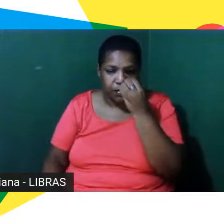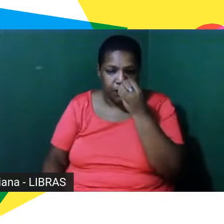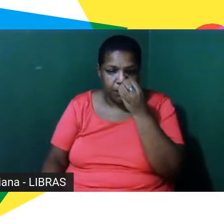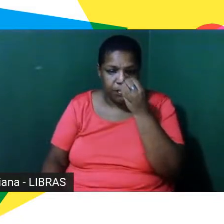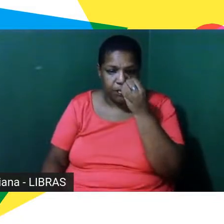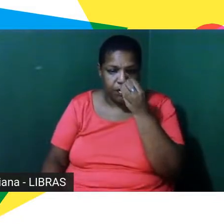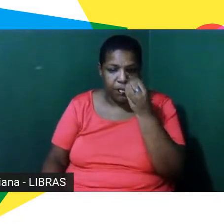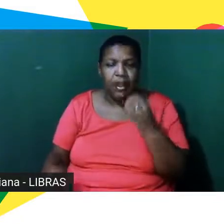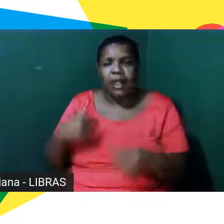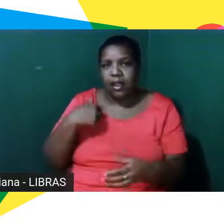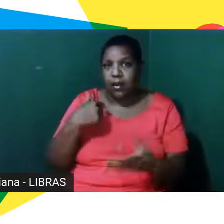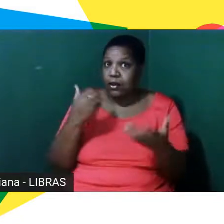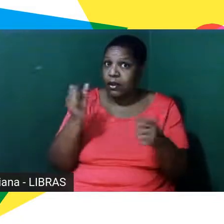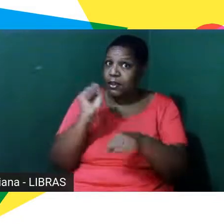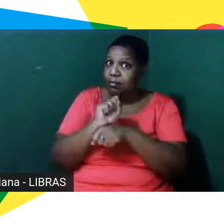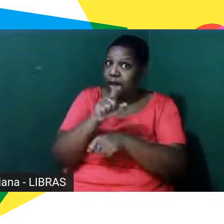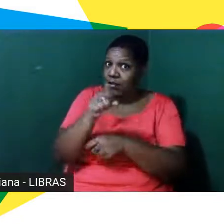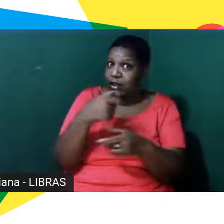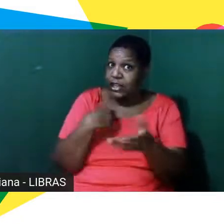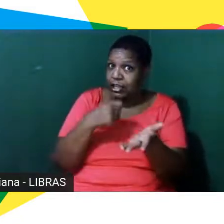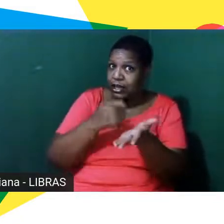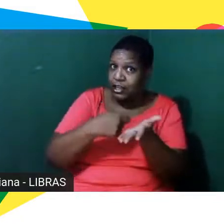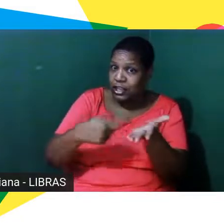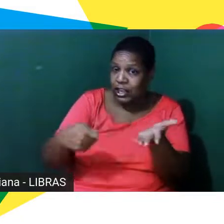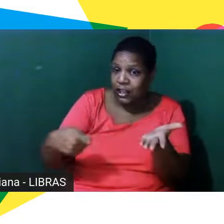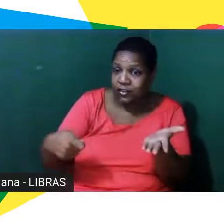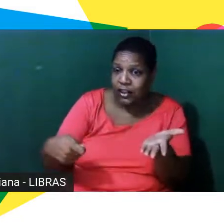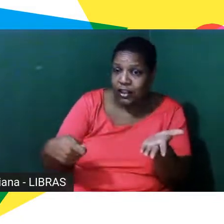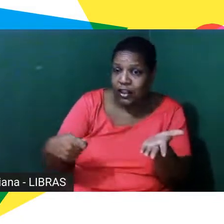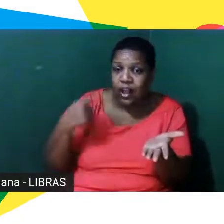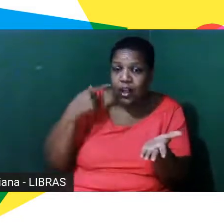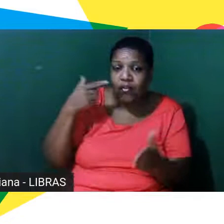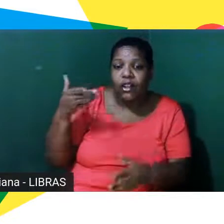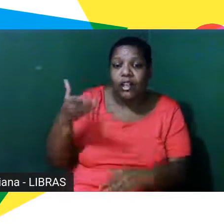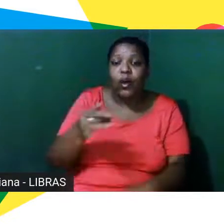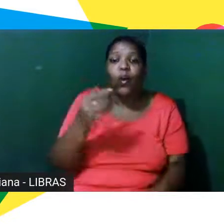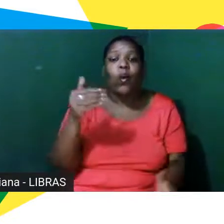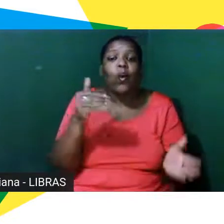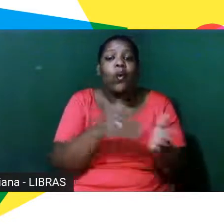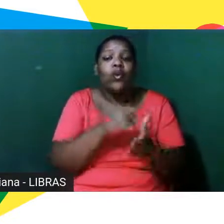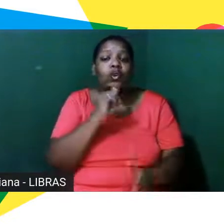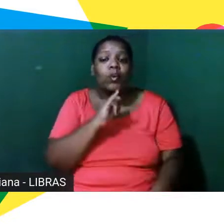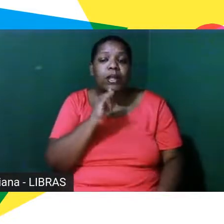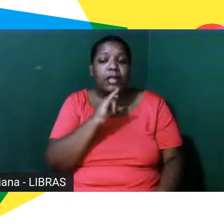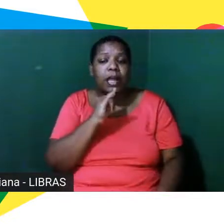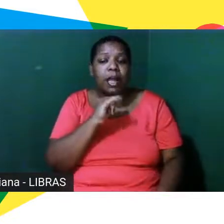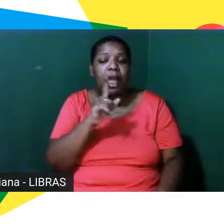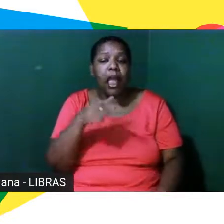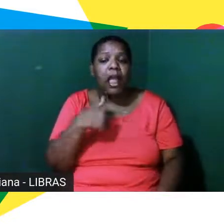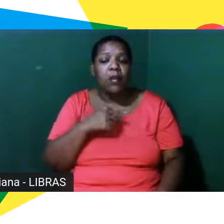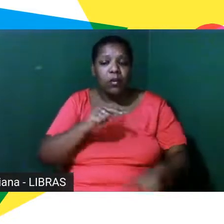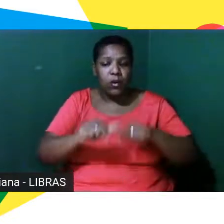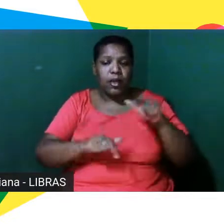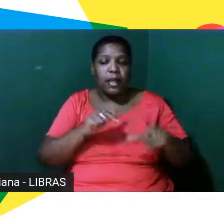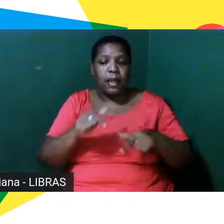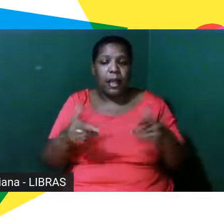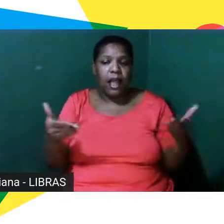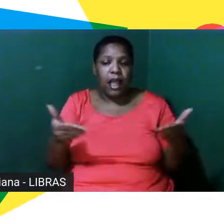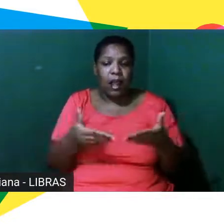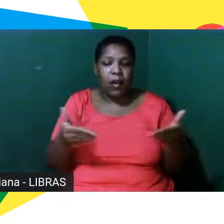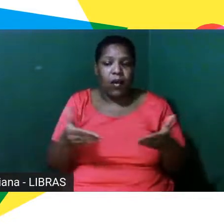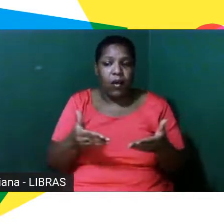comentando espero que estejam comentando vou trazer o último exemplo que eu vou trazer que é do meu emprego agora